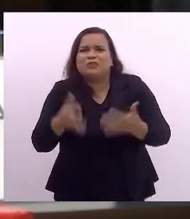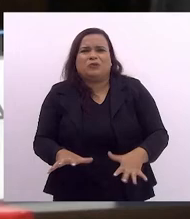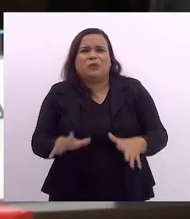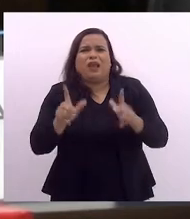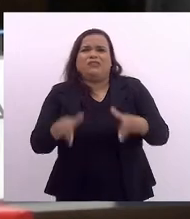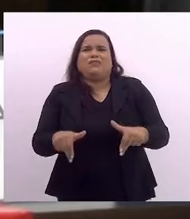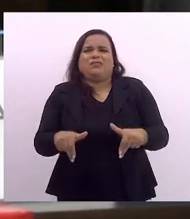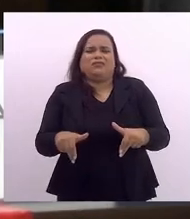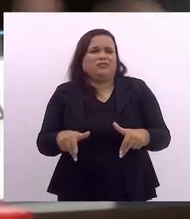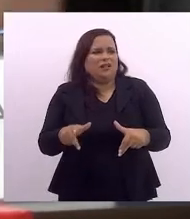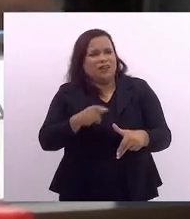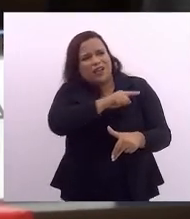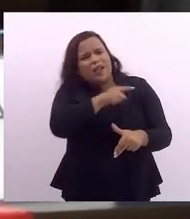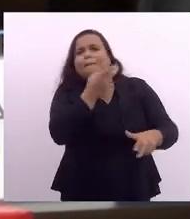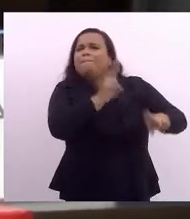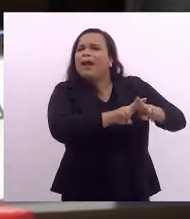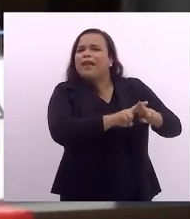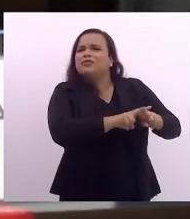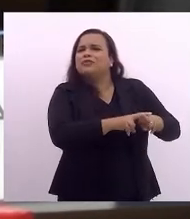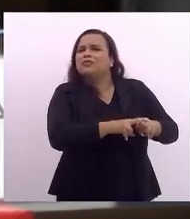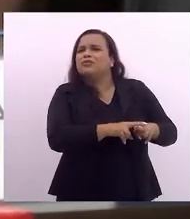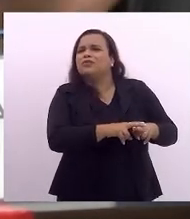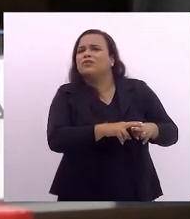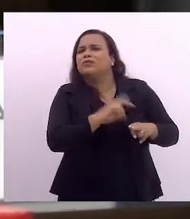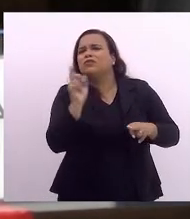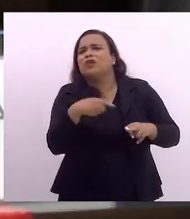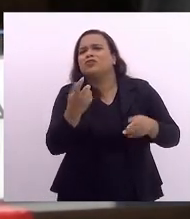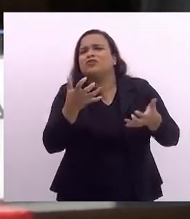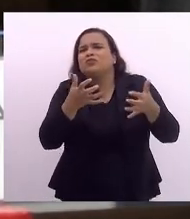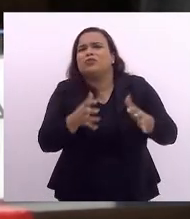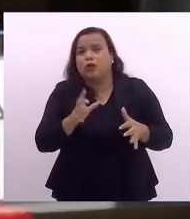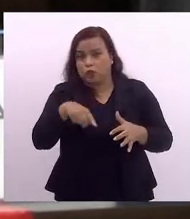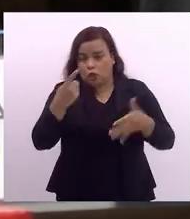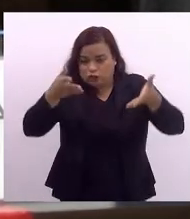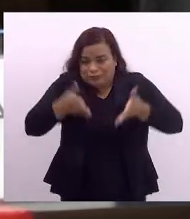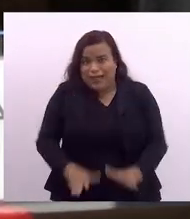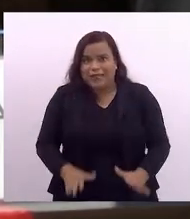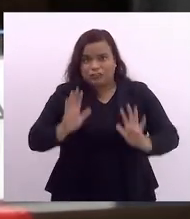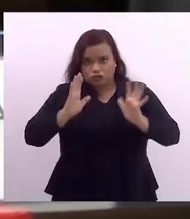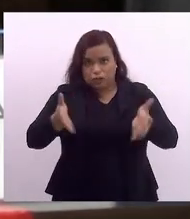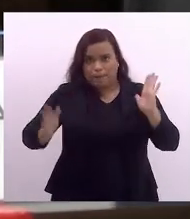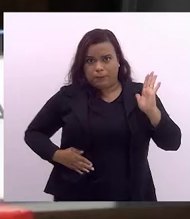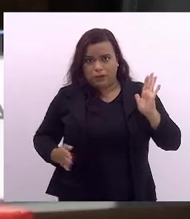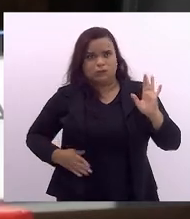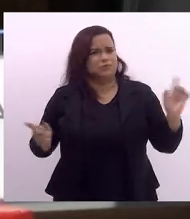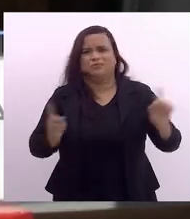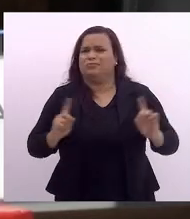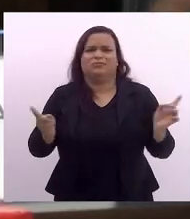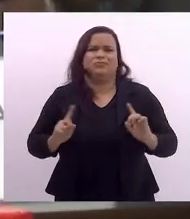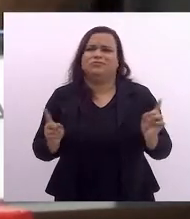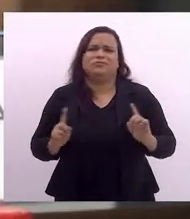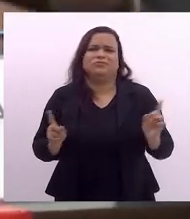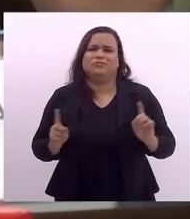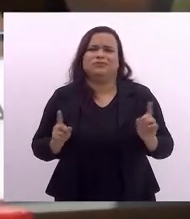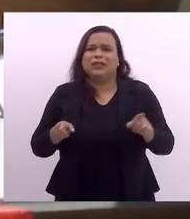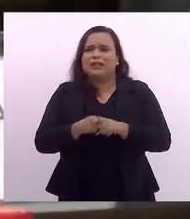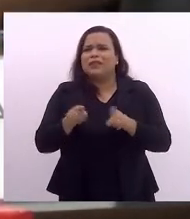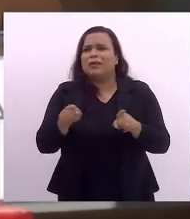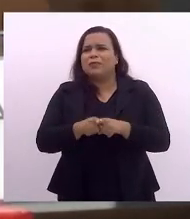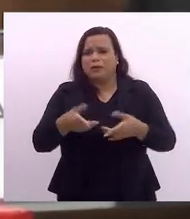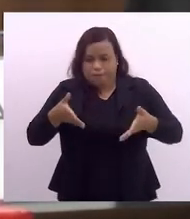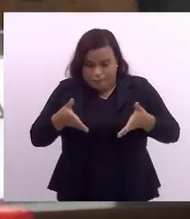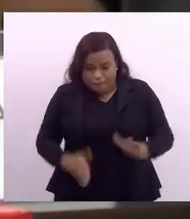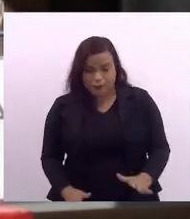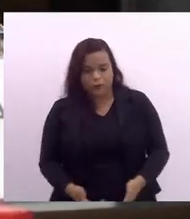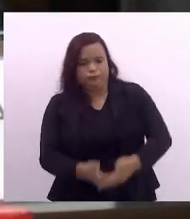ali dentro. Porque ninguém nasce bandido e ninguém nasce autor de ato infracional. Ninguém pare, como um